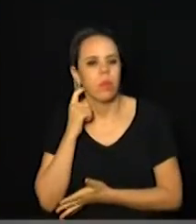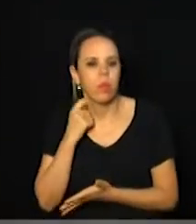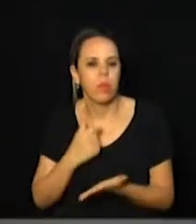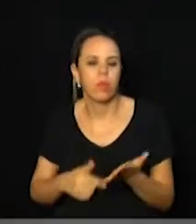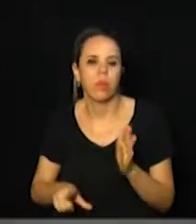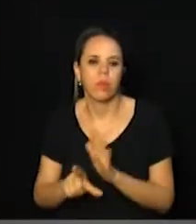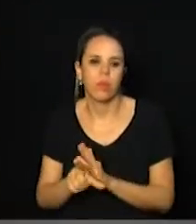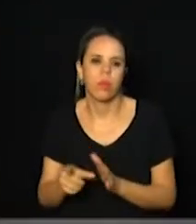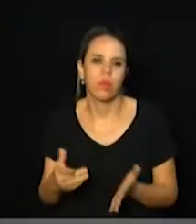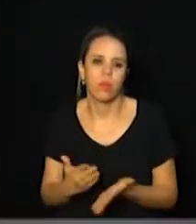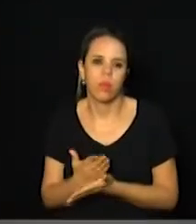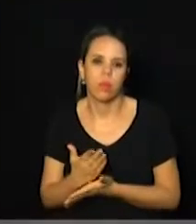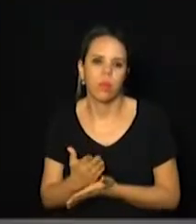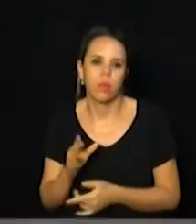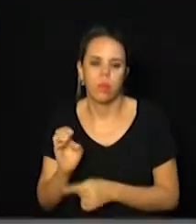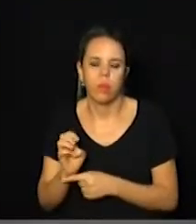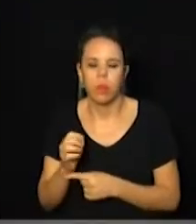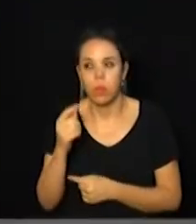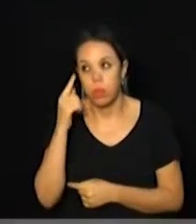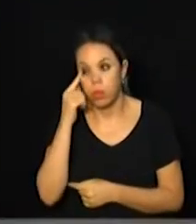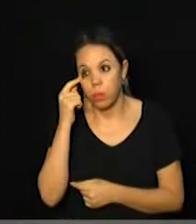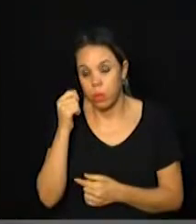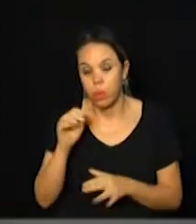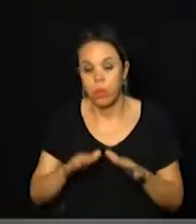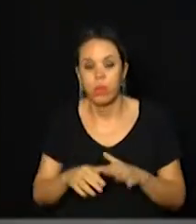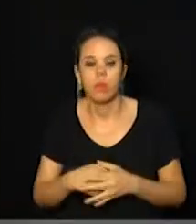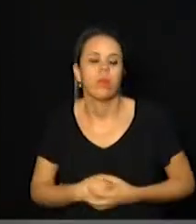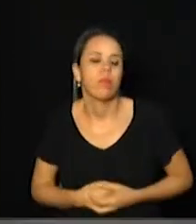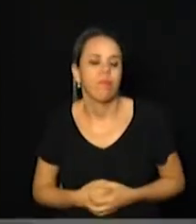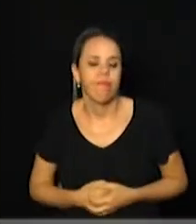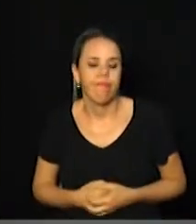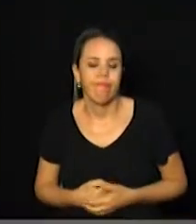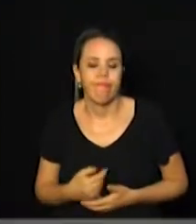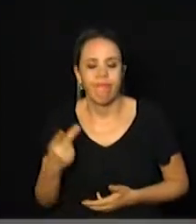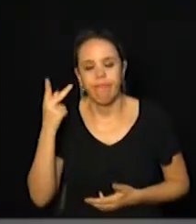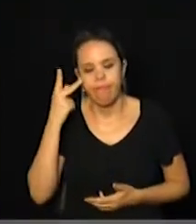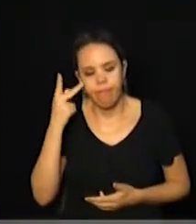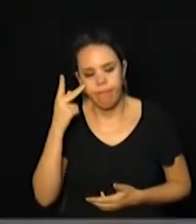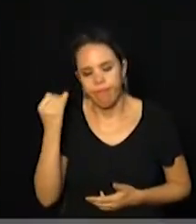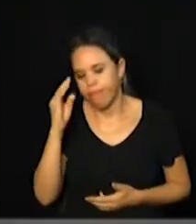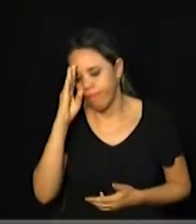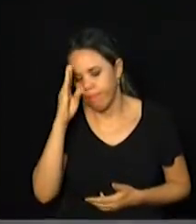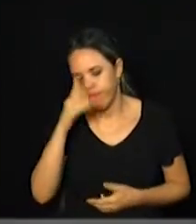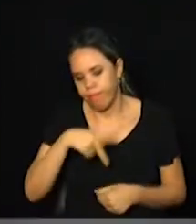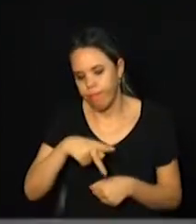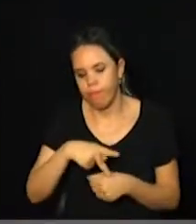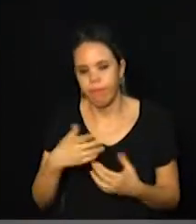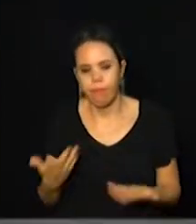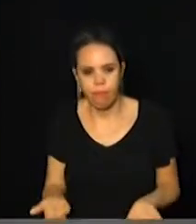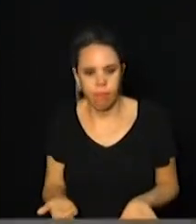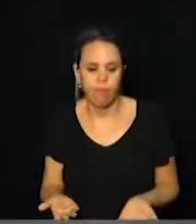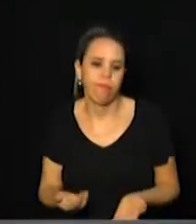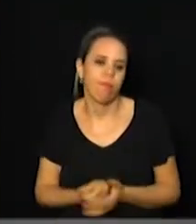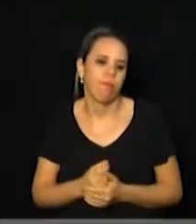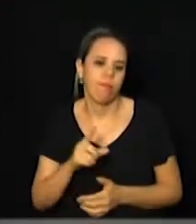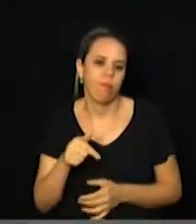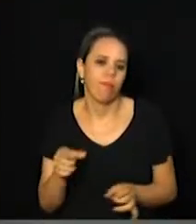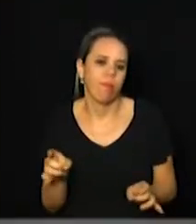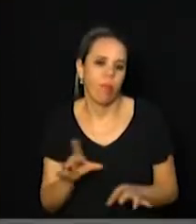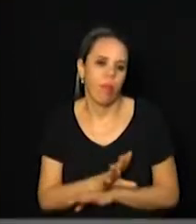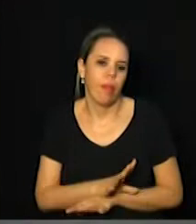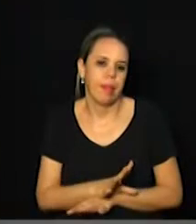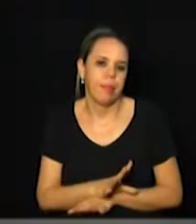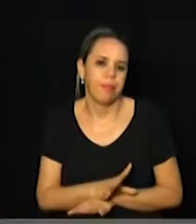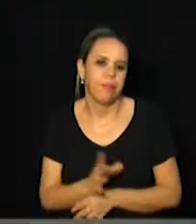uma lei estadual e como São Paulo é o carro chefe da Nação nós depois de tudo